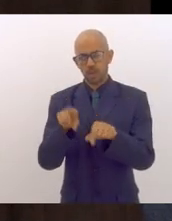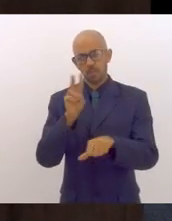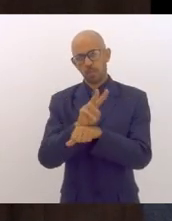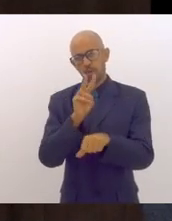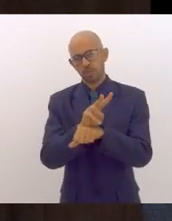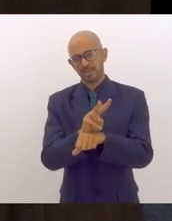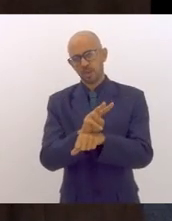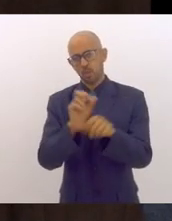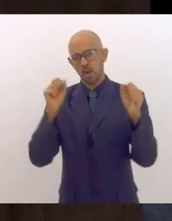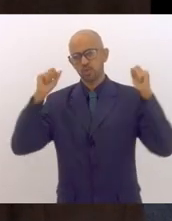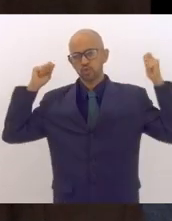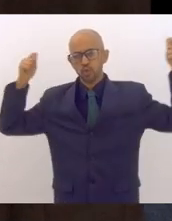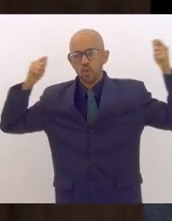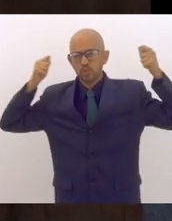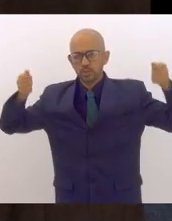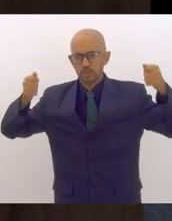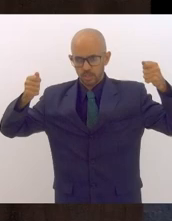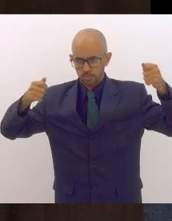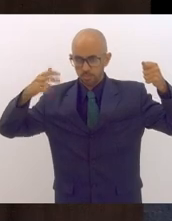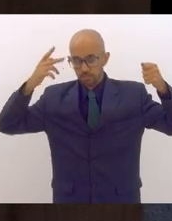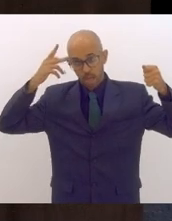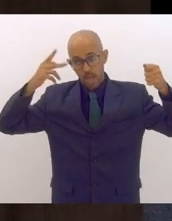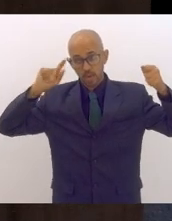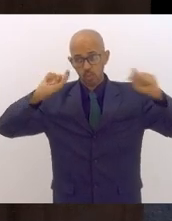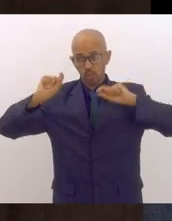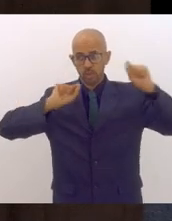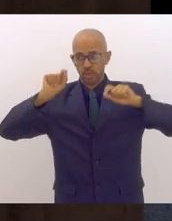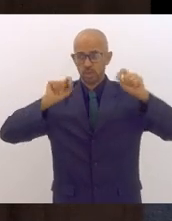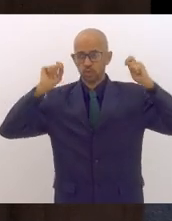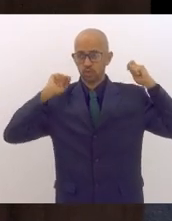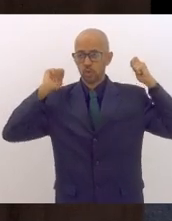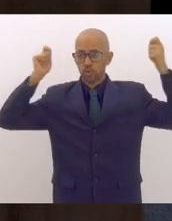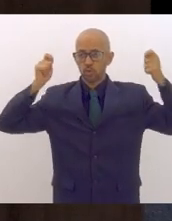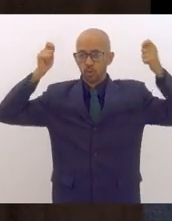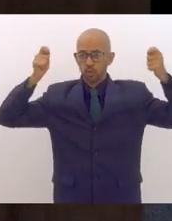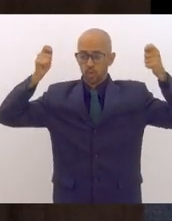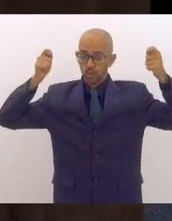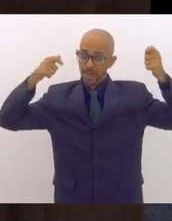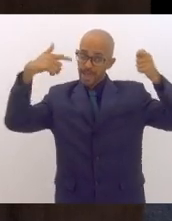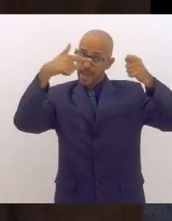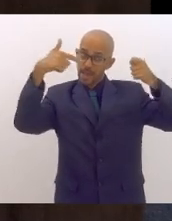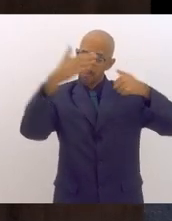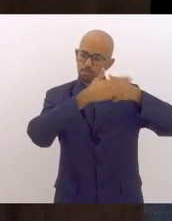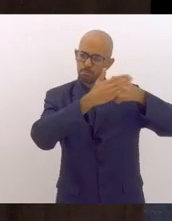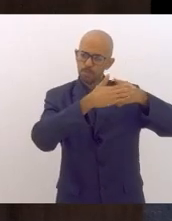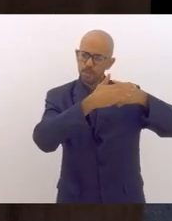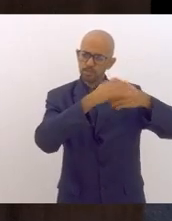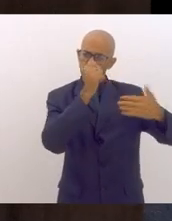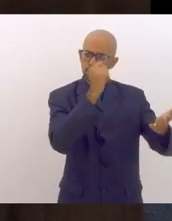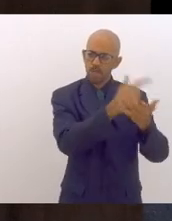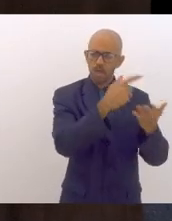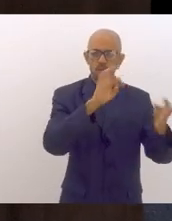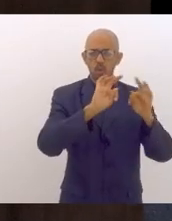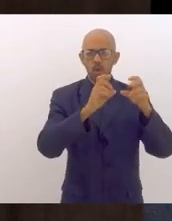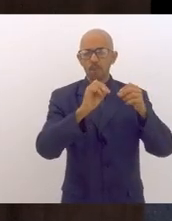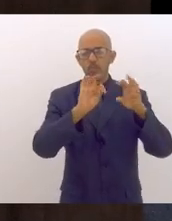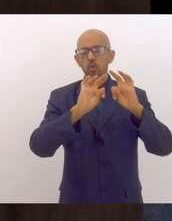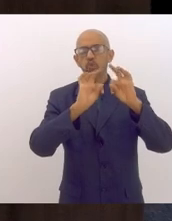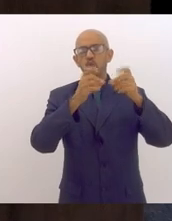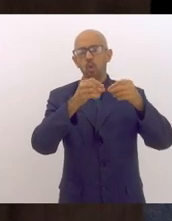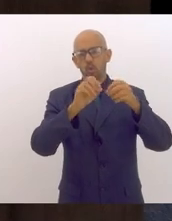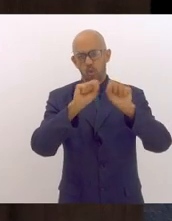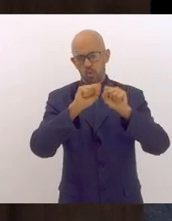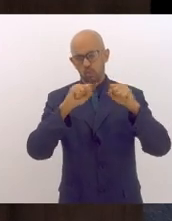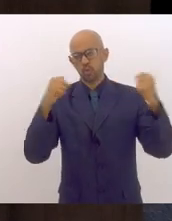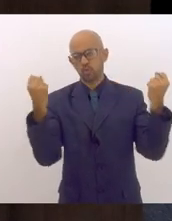de que seja o torcedor que cometa a violência que pague por isso e não o conjunto da torcida. Então, só para dizer